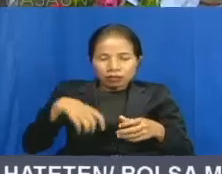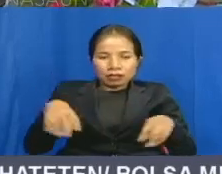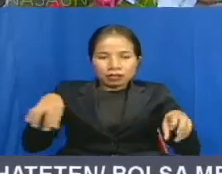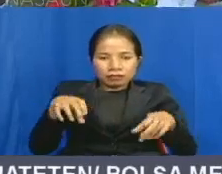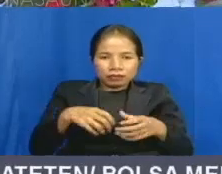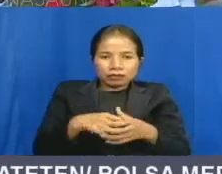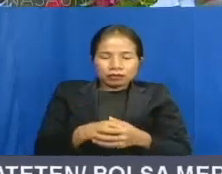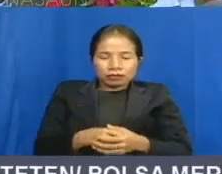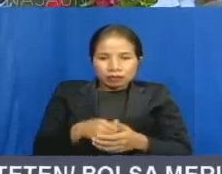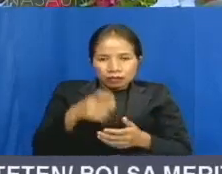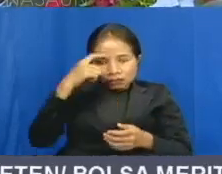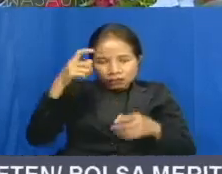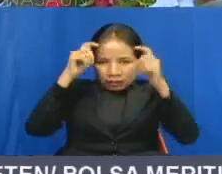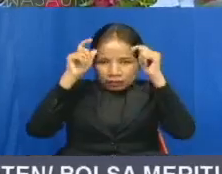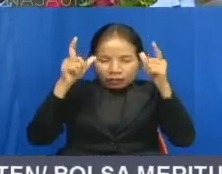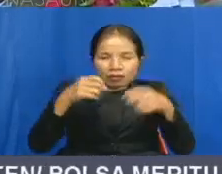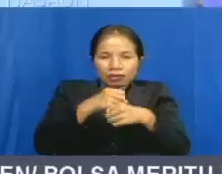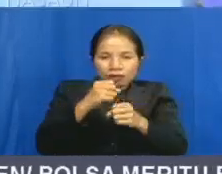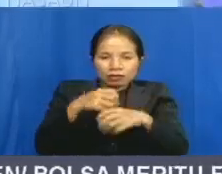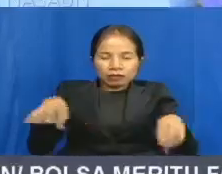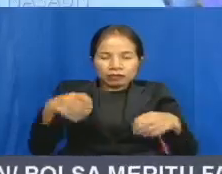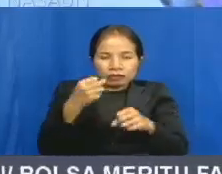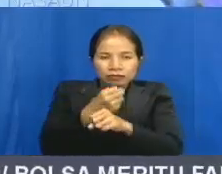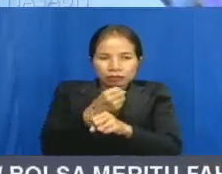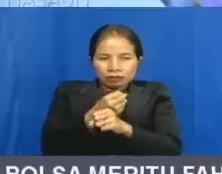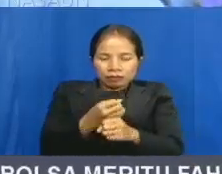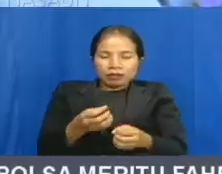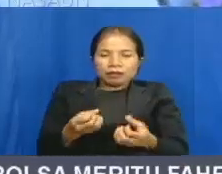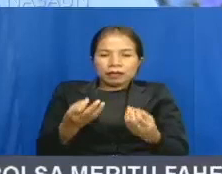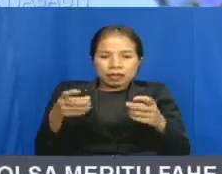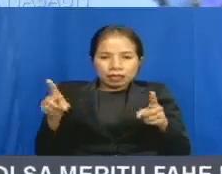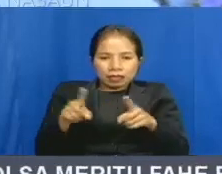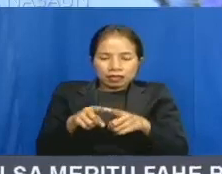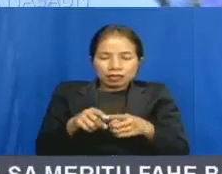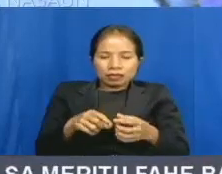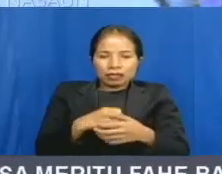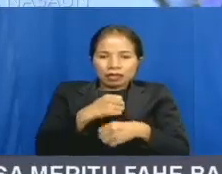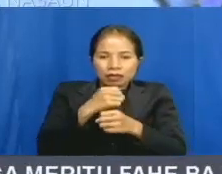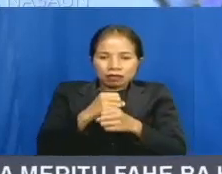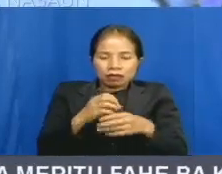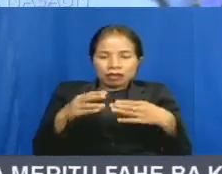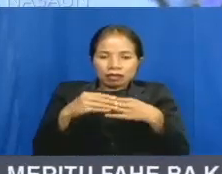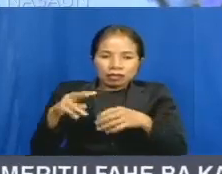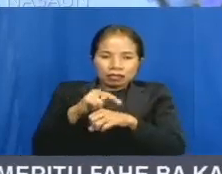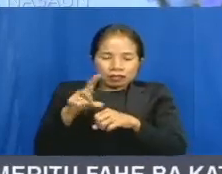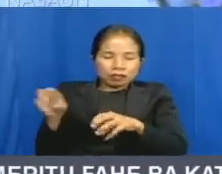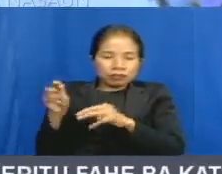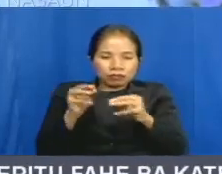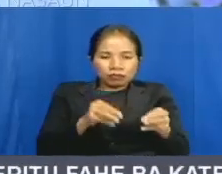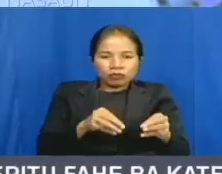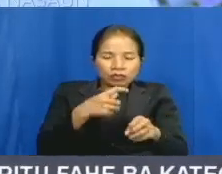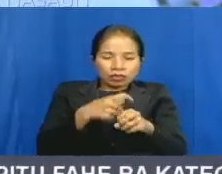institucional RACIC. Tama Timor-Leste, a Halon Esforço Barco, Macanesan, formaliza na Autoridade Nacional para Mudança